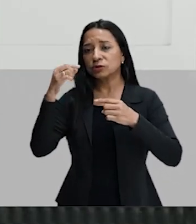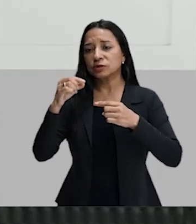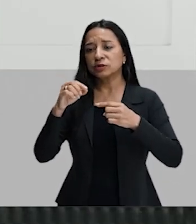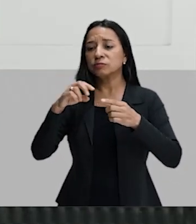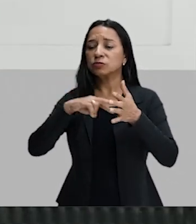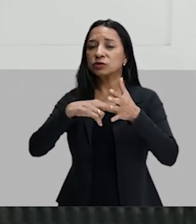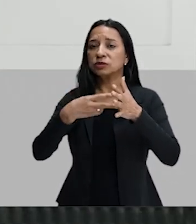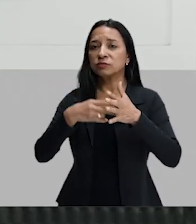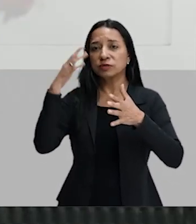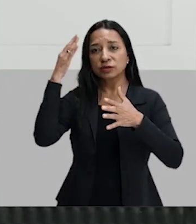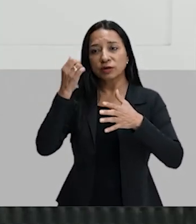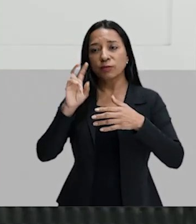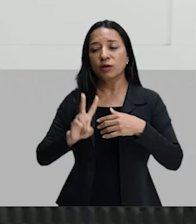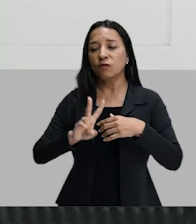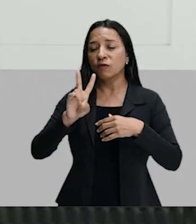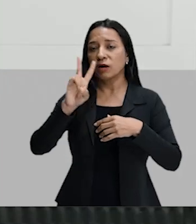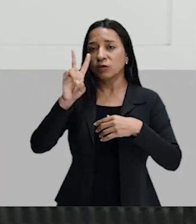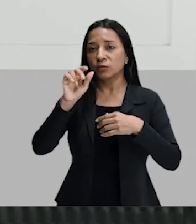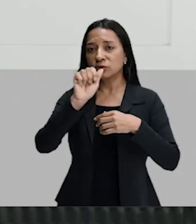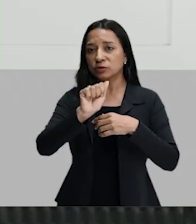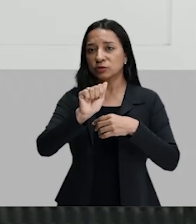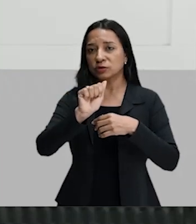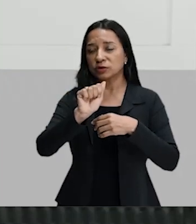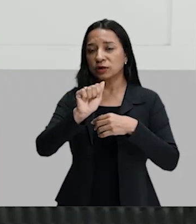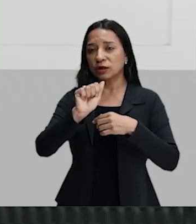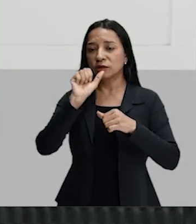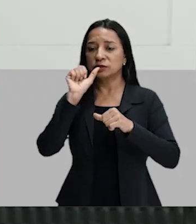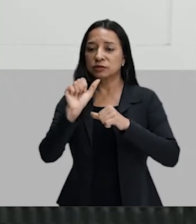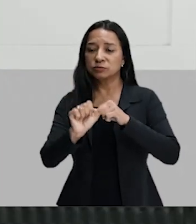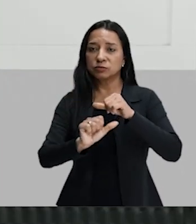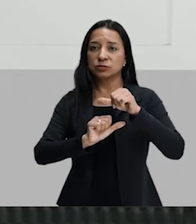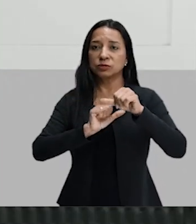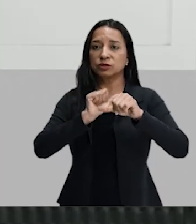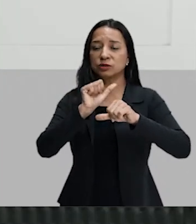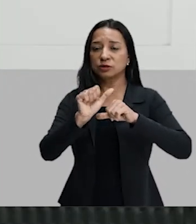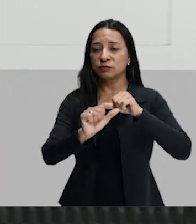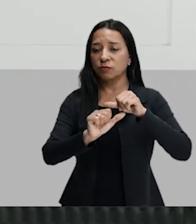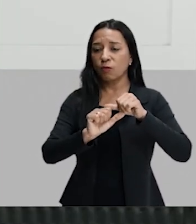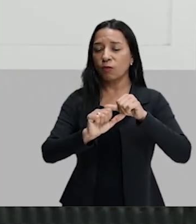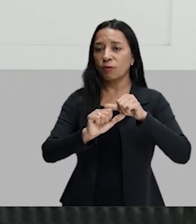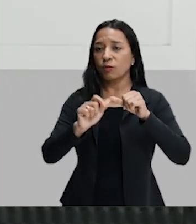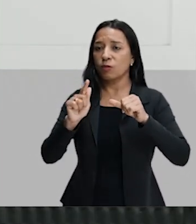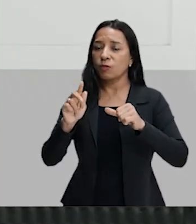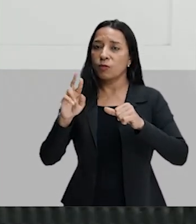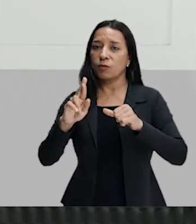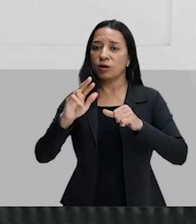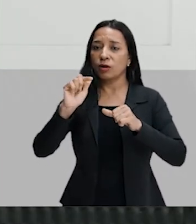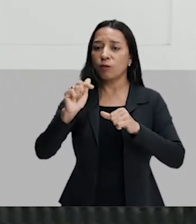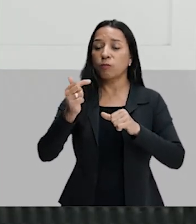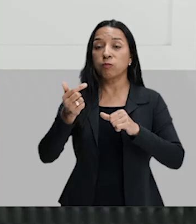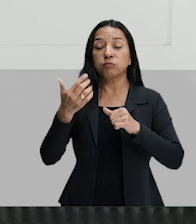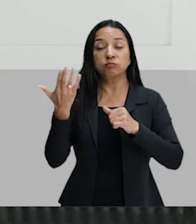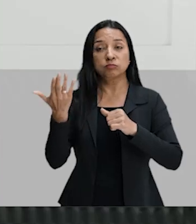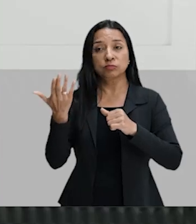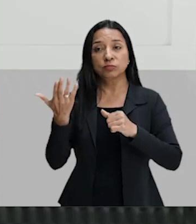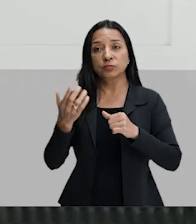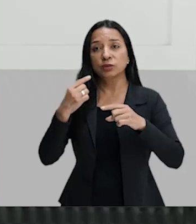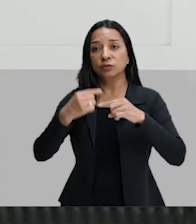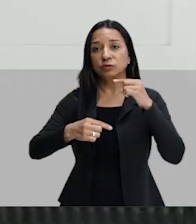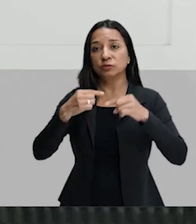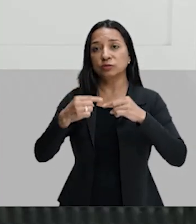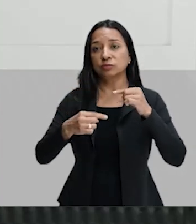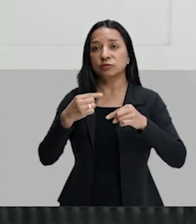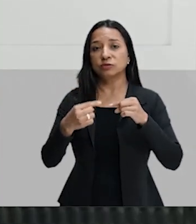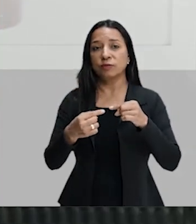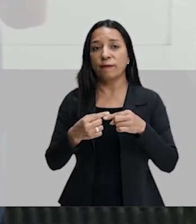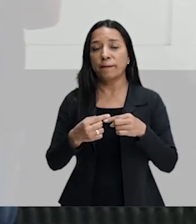quais valores de a fazem com que um polinômio seja de um determinado grau. Tá? Então, vamos discutir.